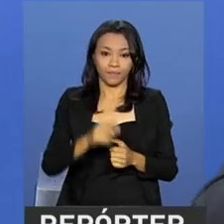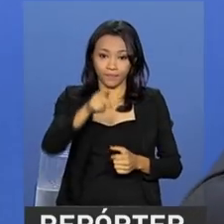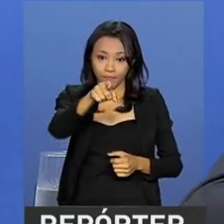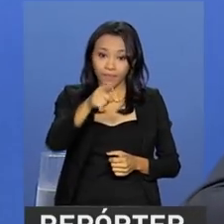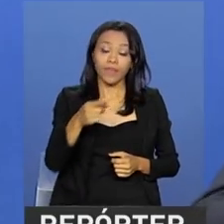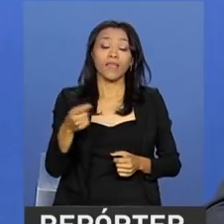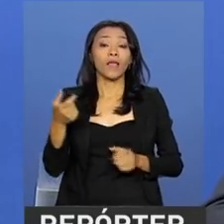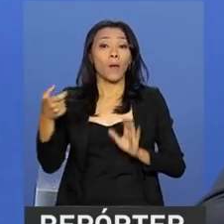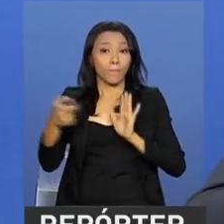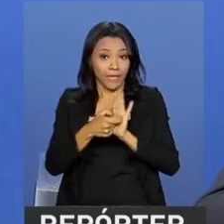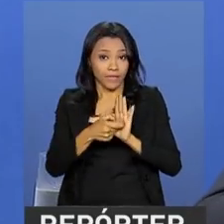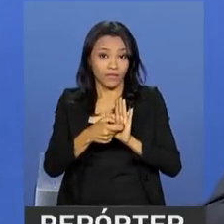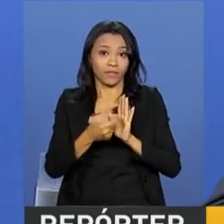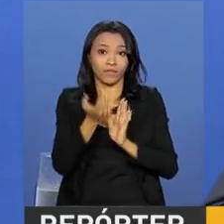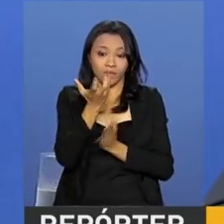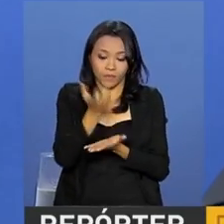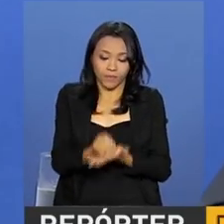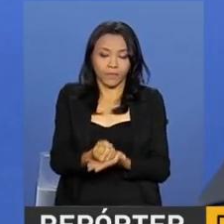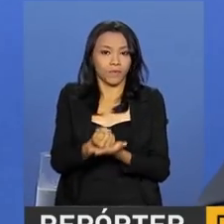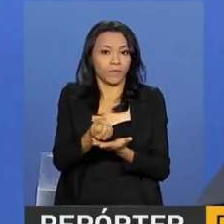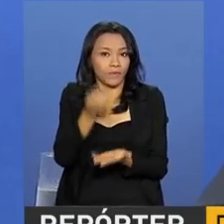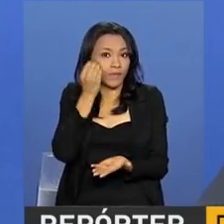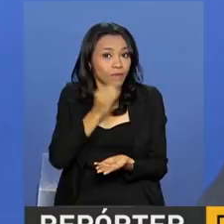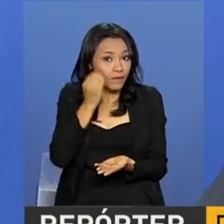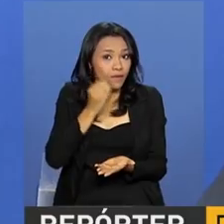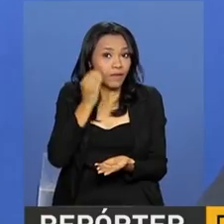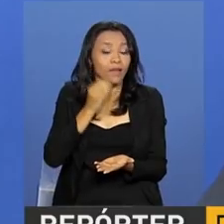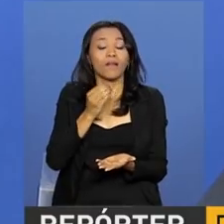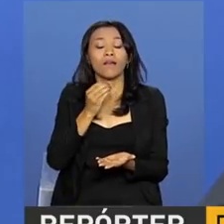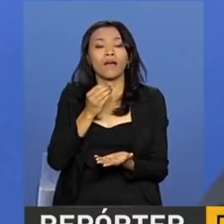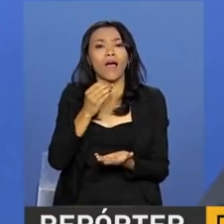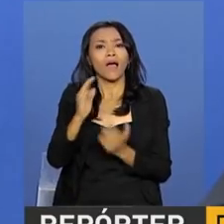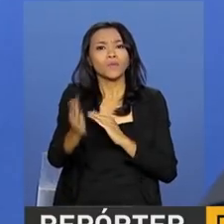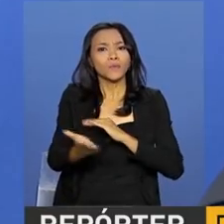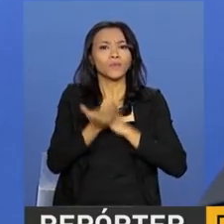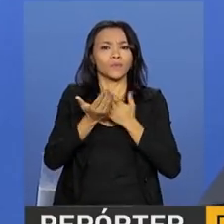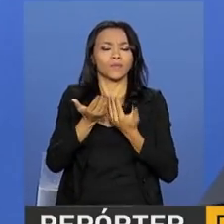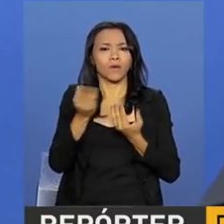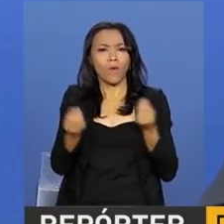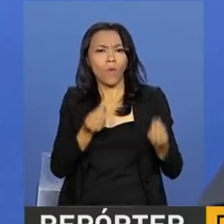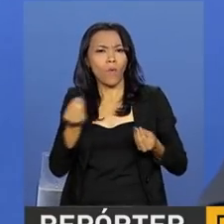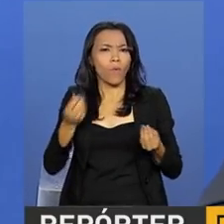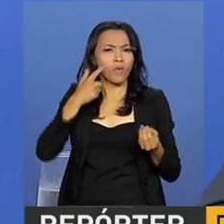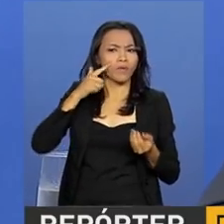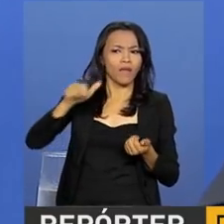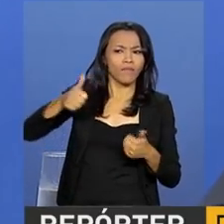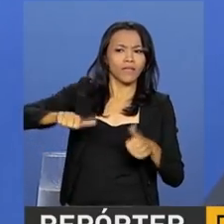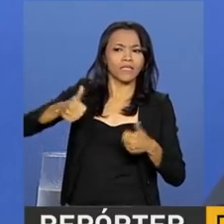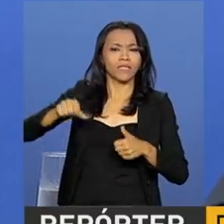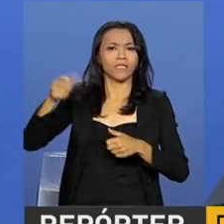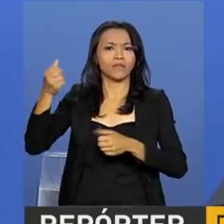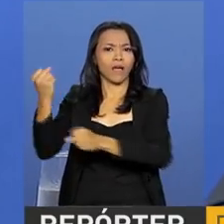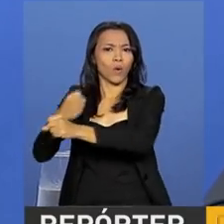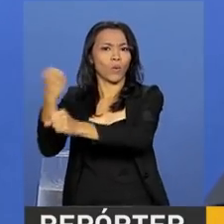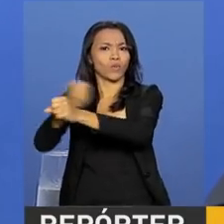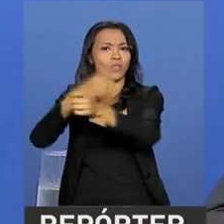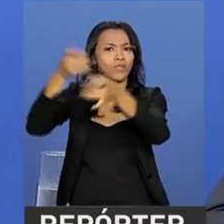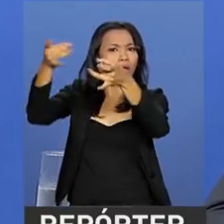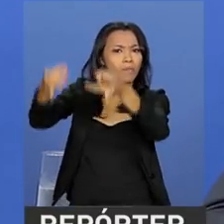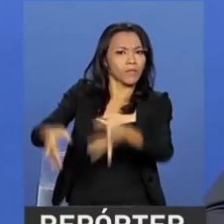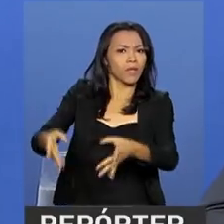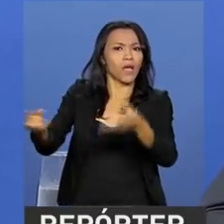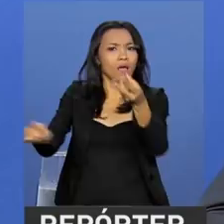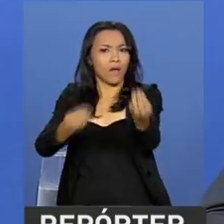permite que a pessoa diretamente através de equipamento móvel inclusive a qualquer tempo entre pega as